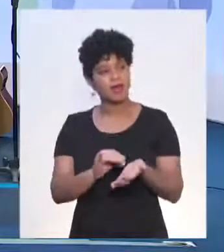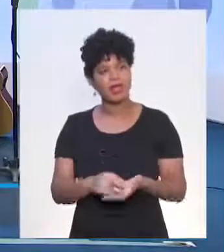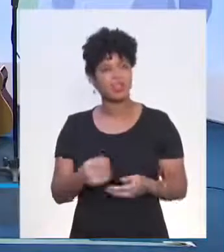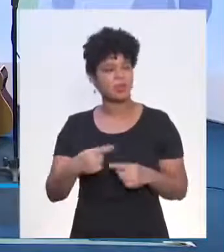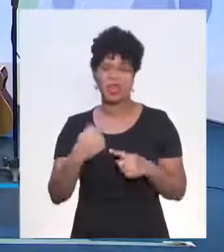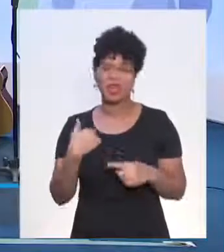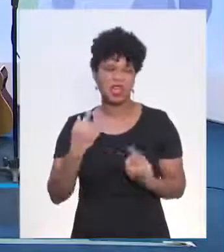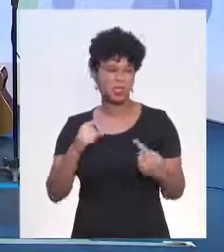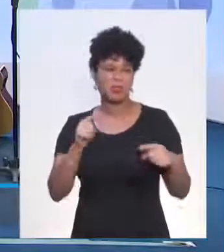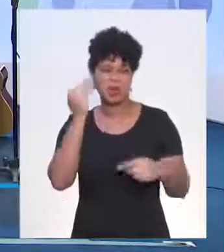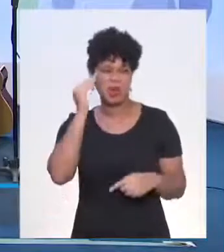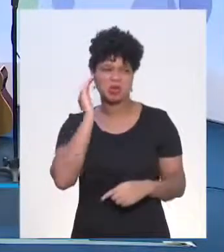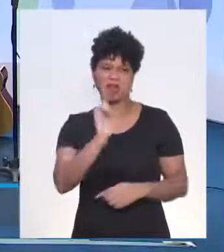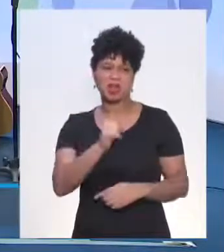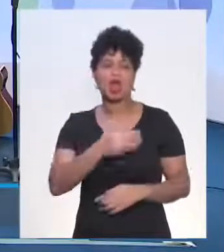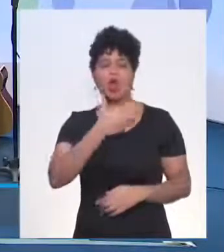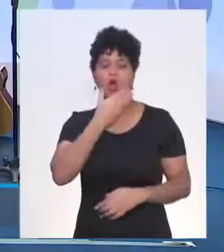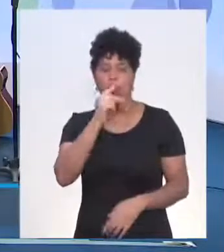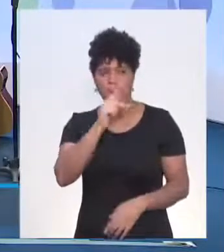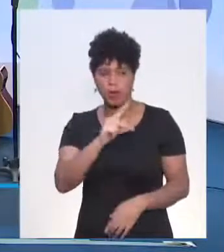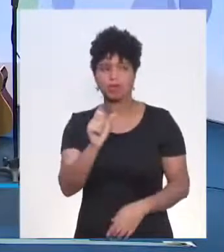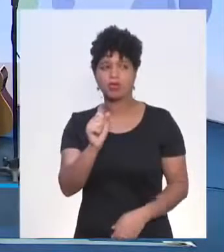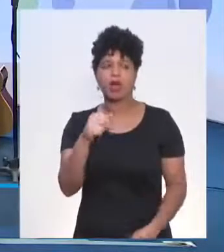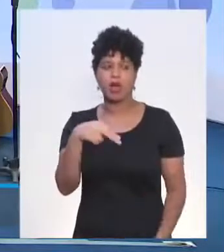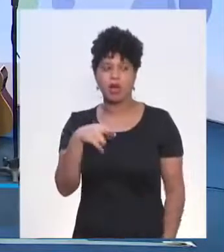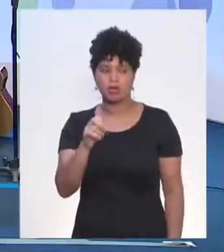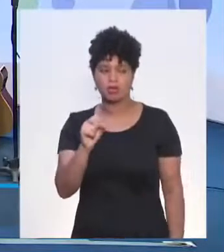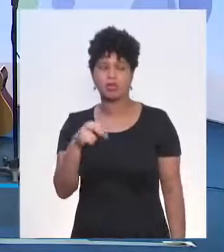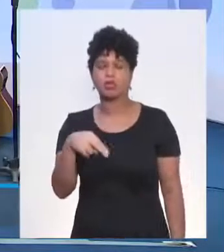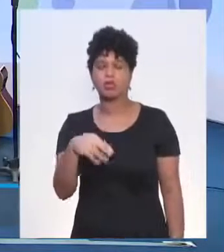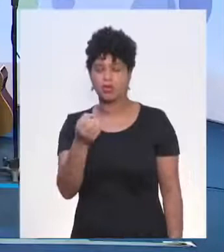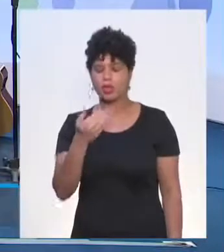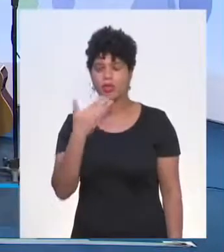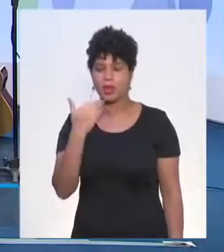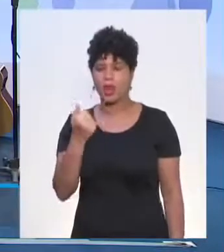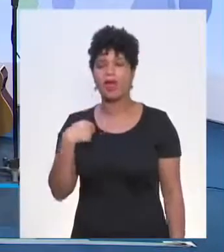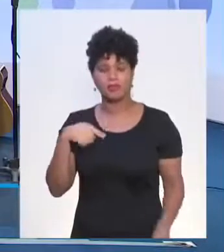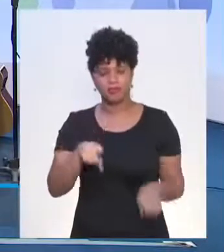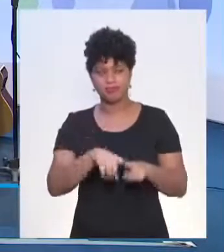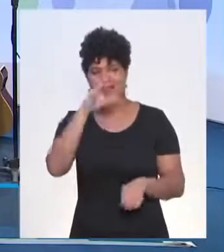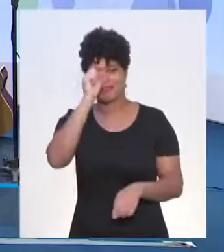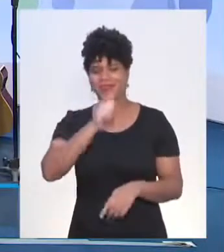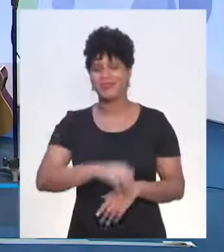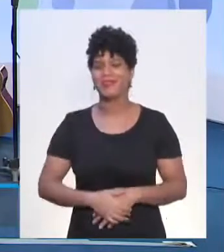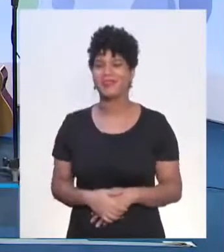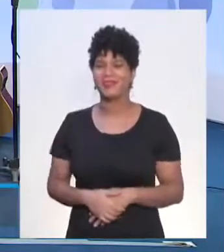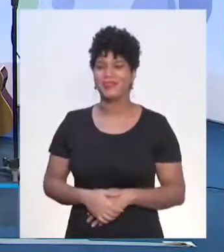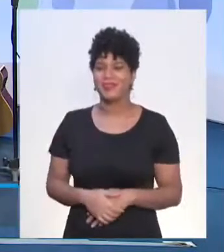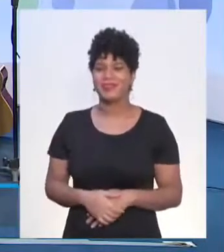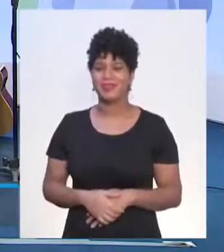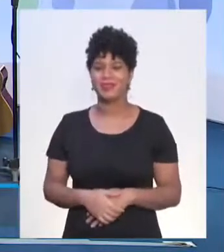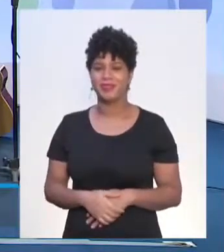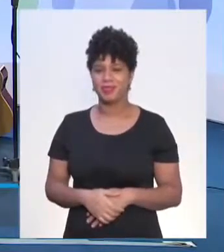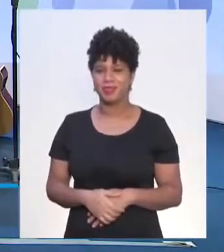de música não sei muita coisa não por isso que eu trago o professor Anderson Eu Sou aluna aqui também com ele e olha só a